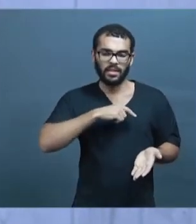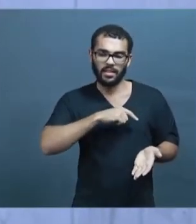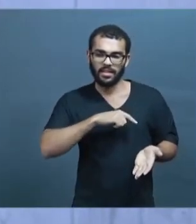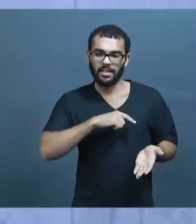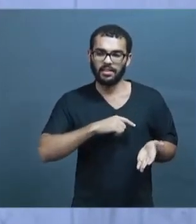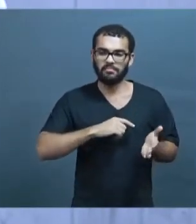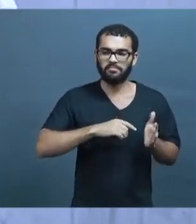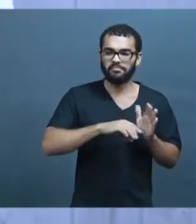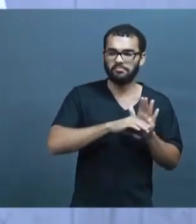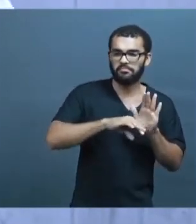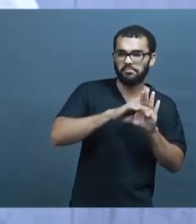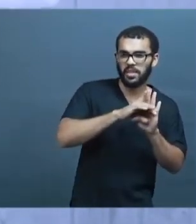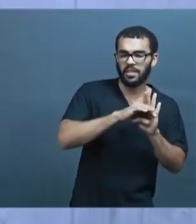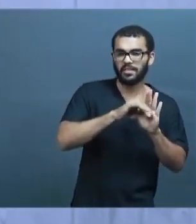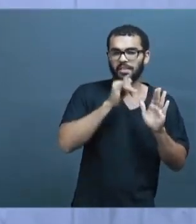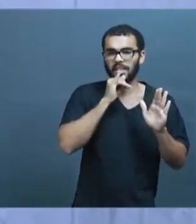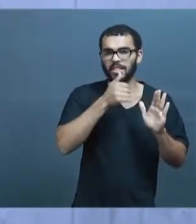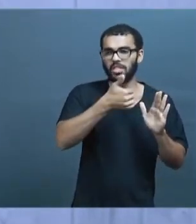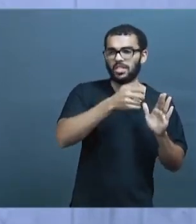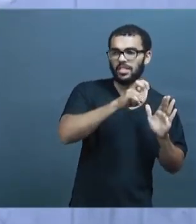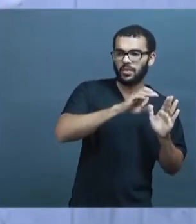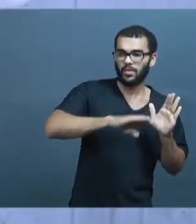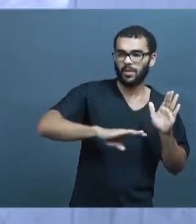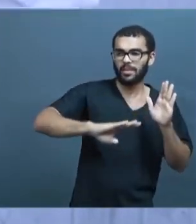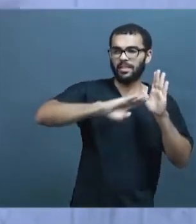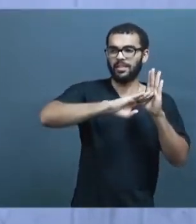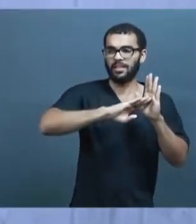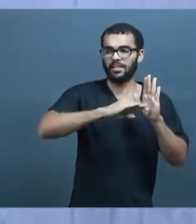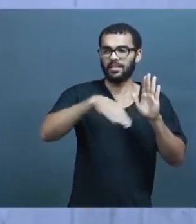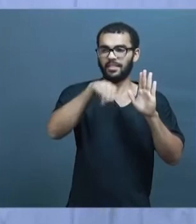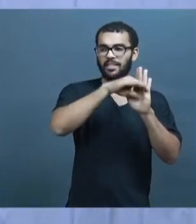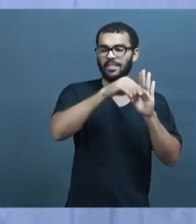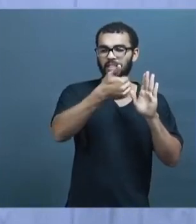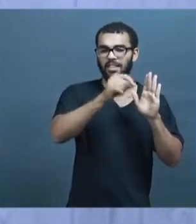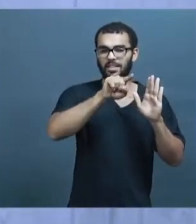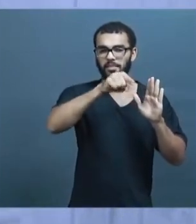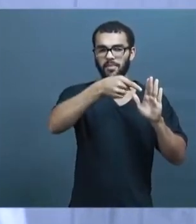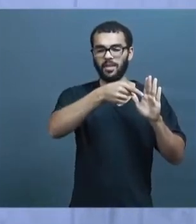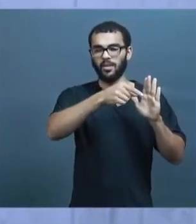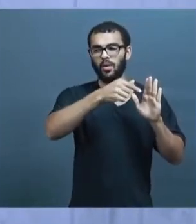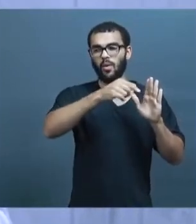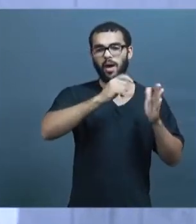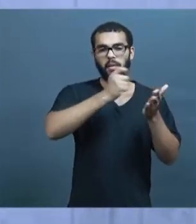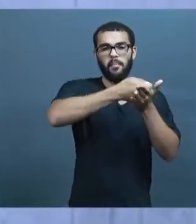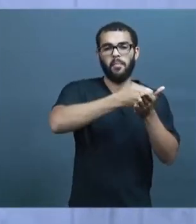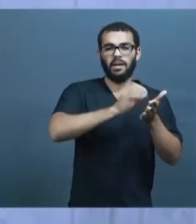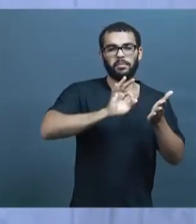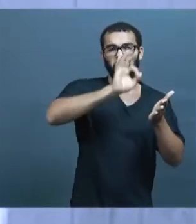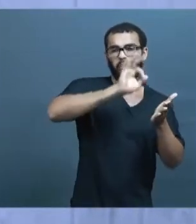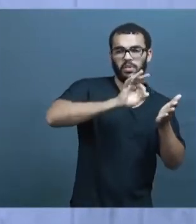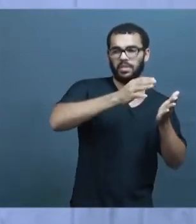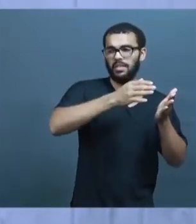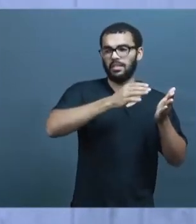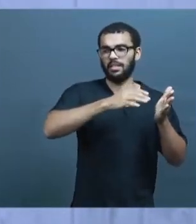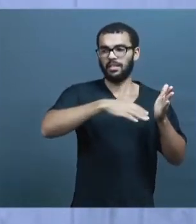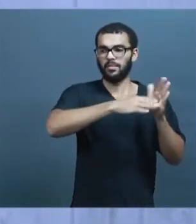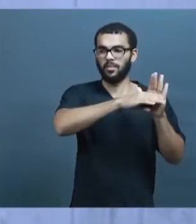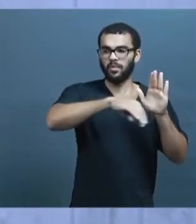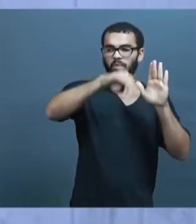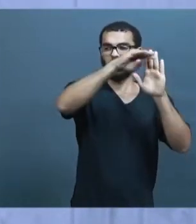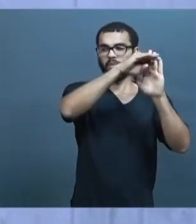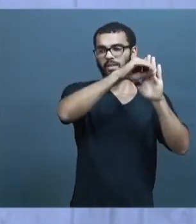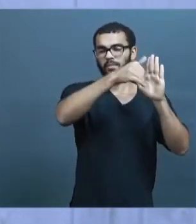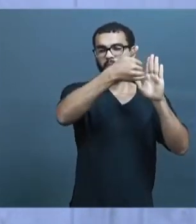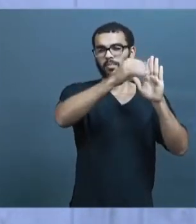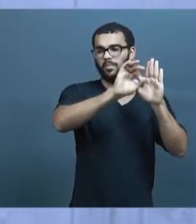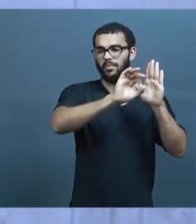5 até 10 é mais um pouco. De 10 para cima é mais um pouco. Mais de 20 é outra escala. Uhum. Até para não gerar confusão.